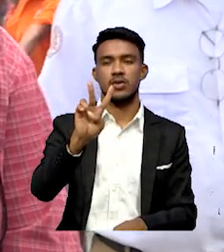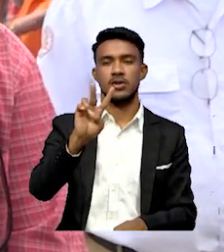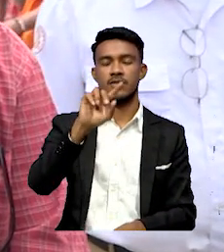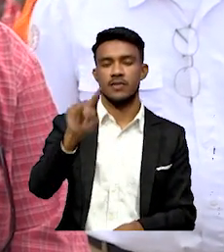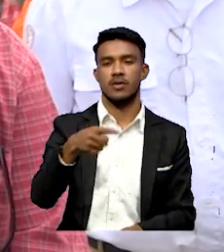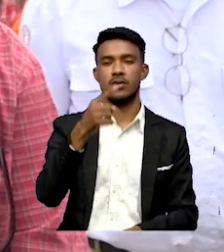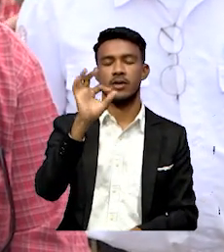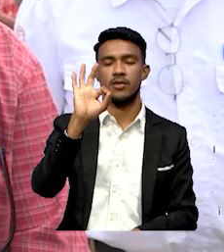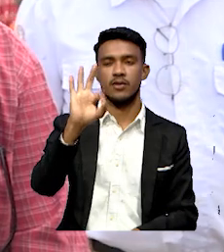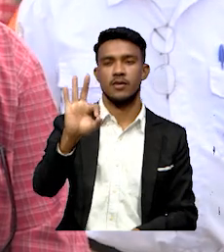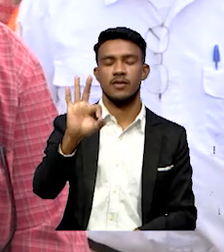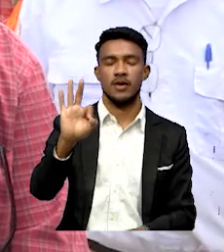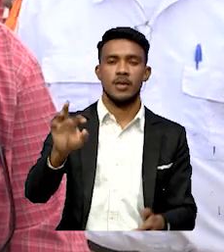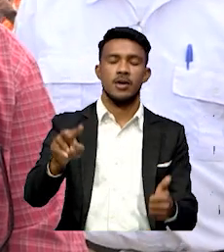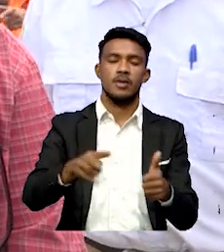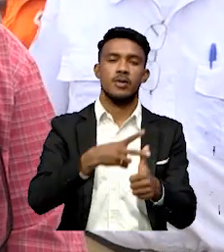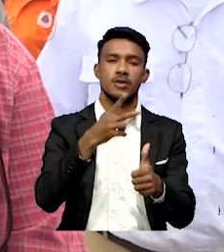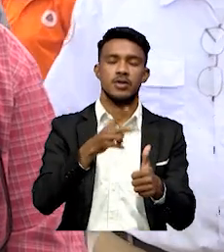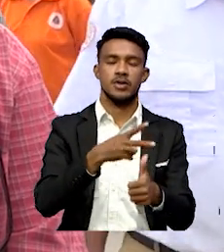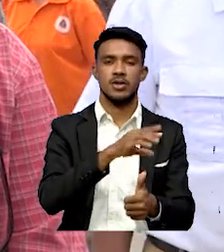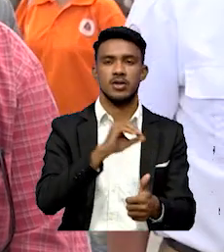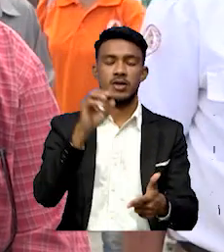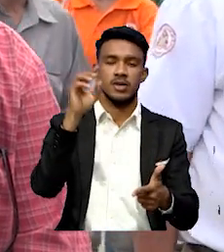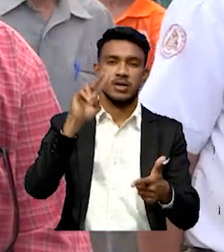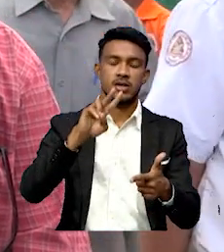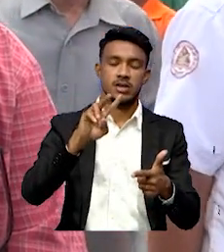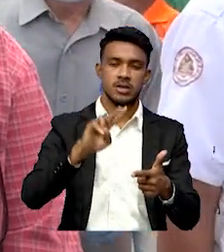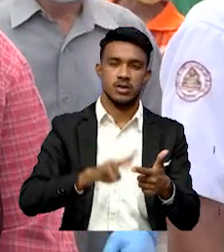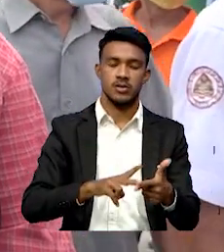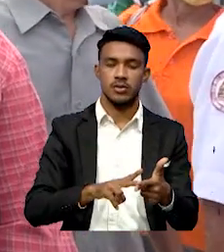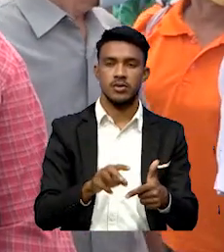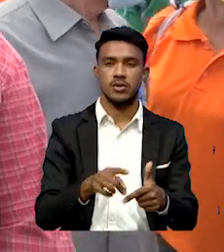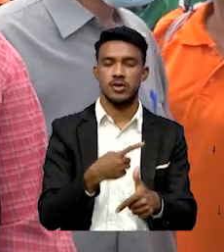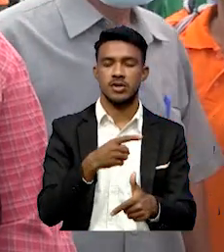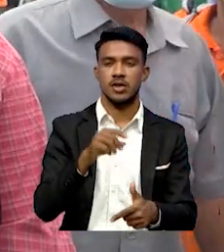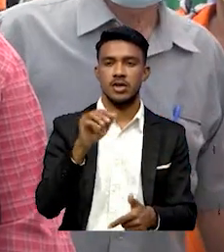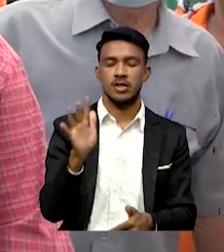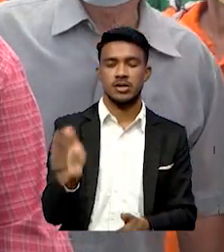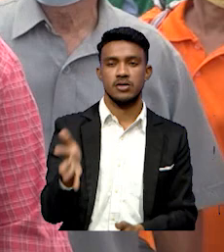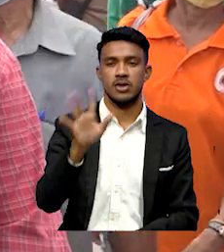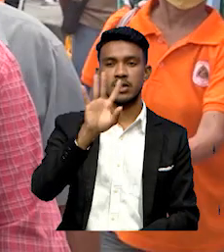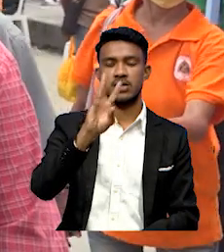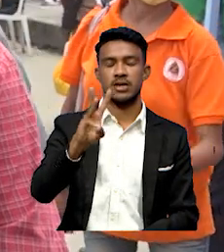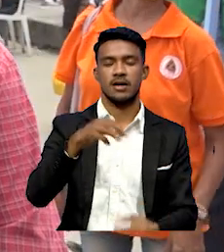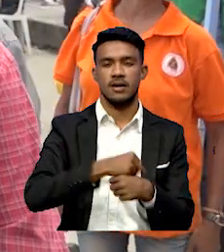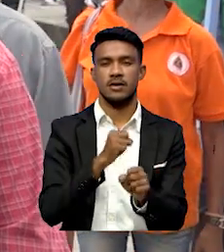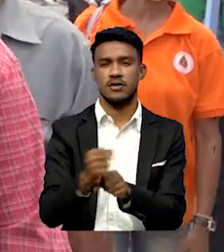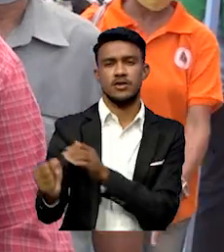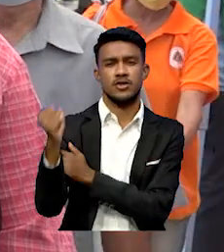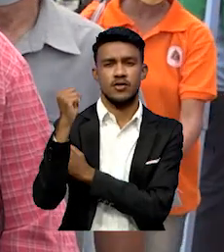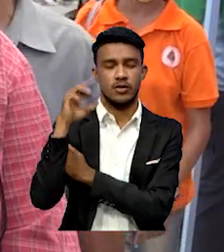72,9 por primeira dose. E segunda dose foi em 56, também lembro que halo esforço uma casa para